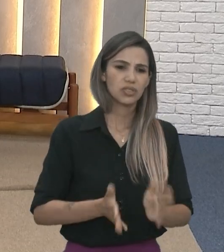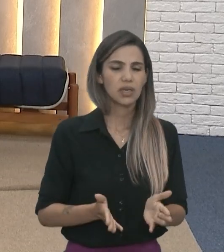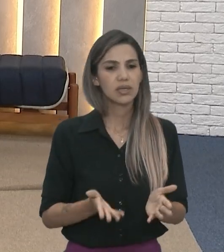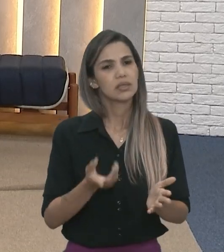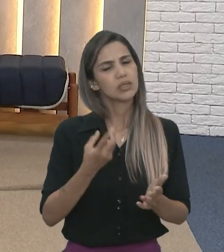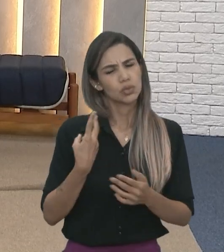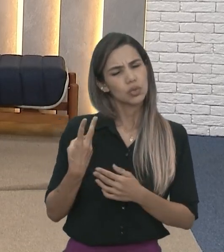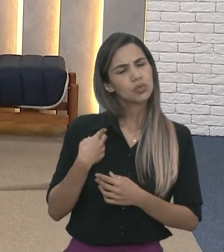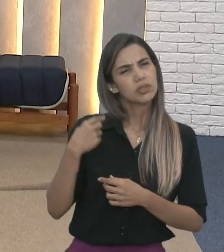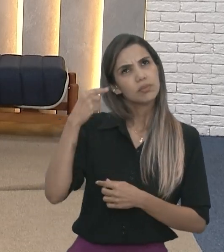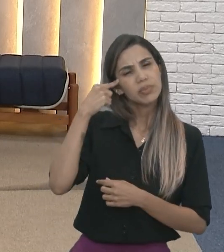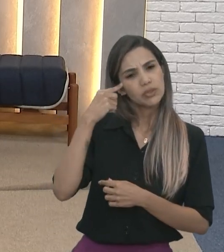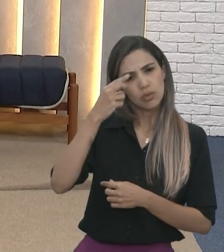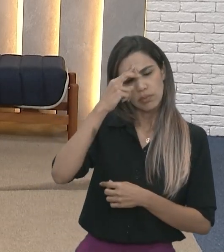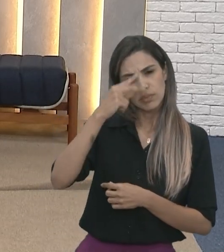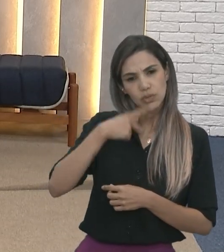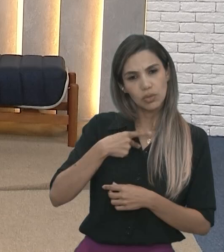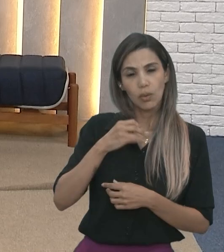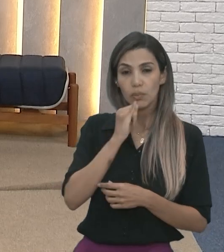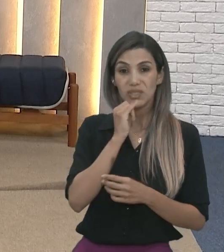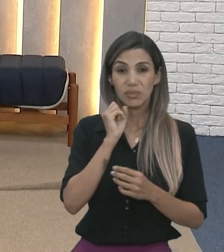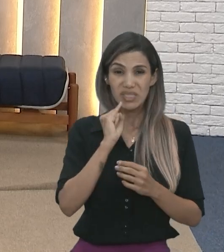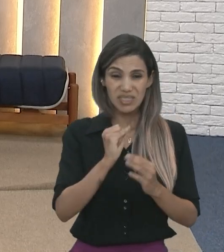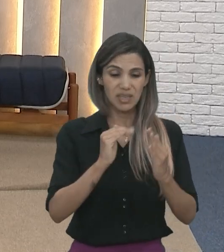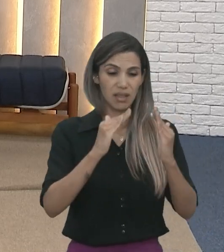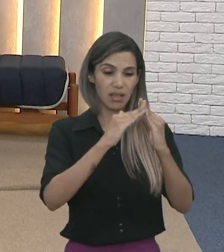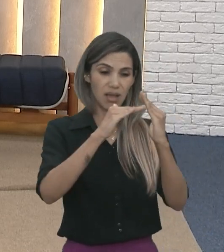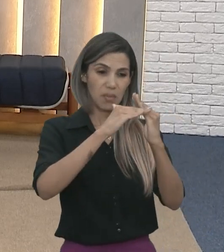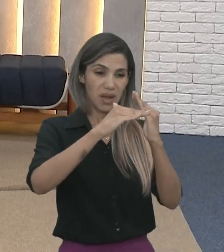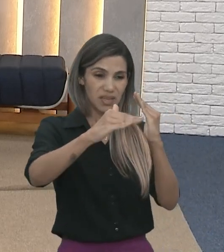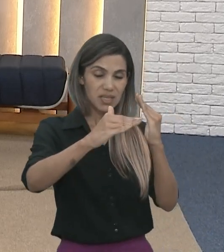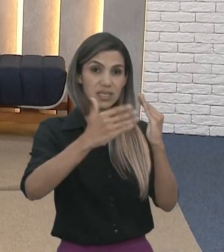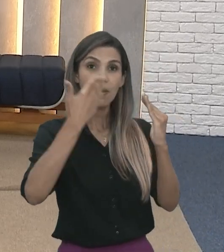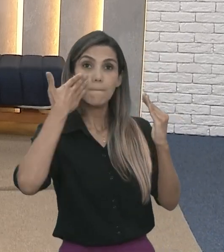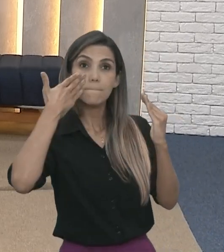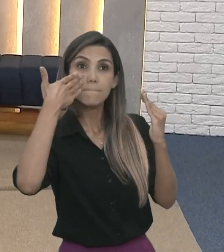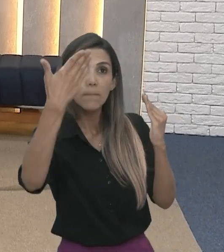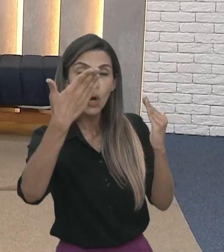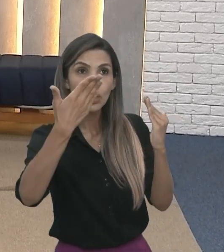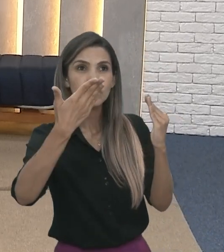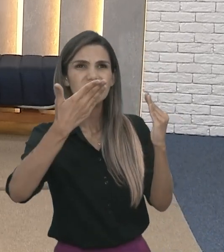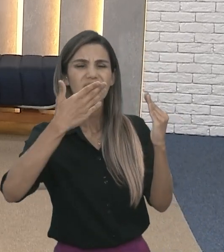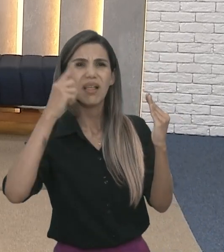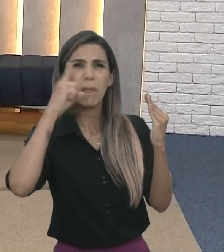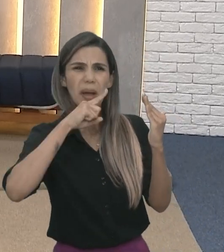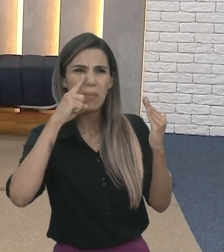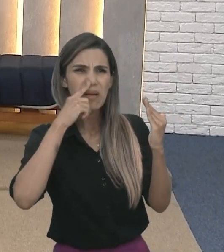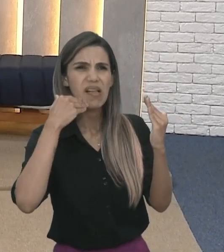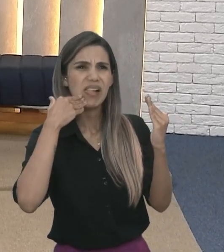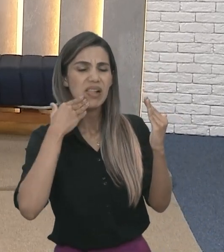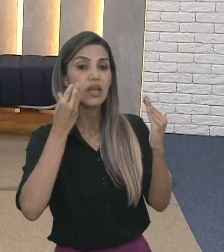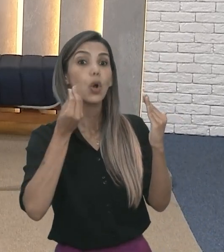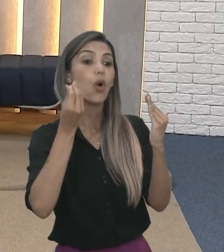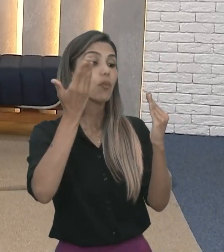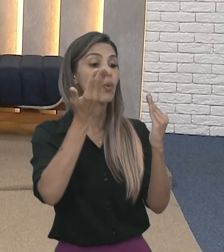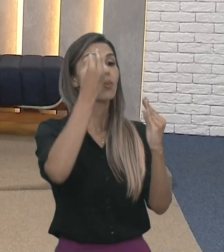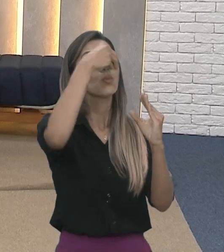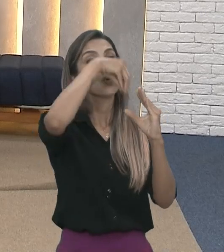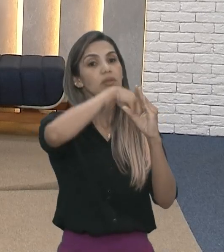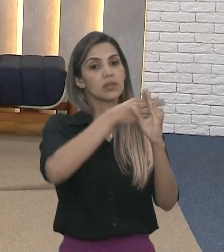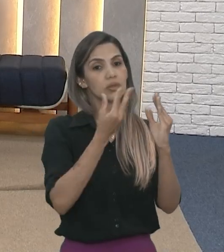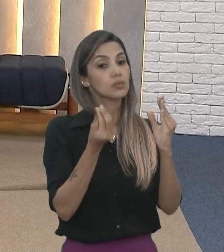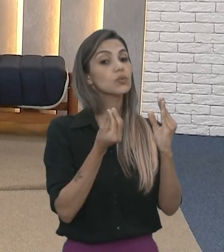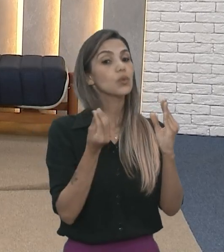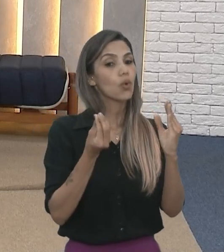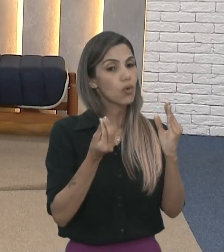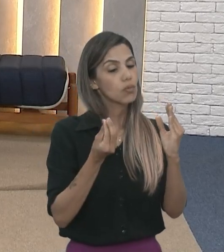se fez, se a marquise, que é algo exposto ali, está nessas condições, como que está essa edificação internamente? Porque